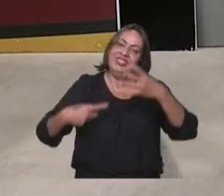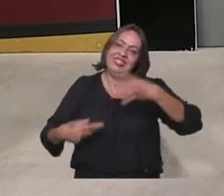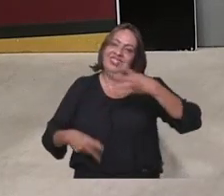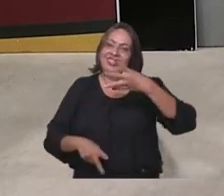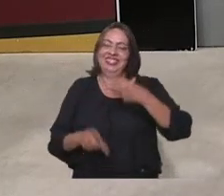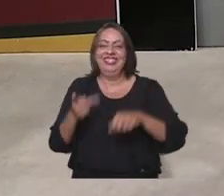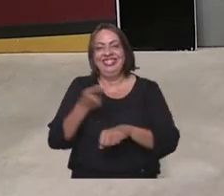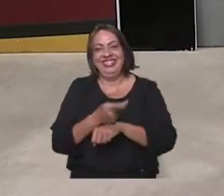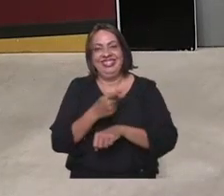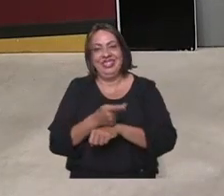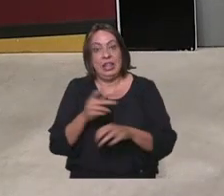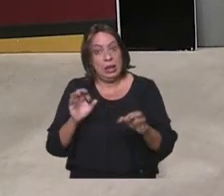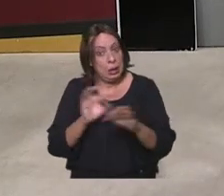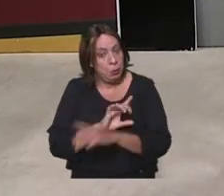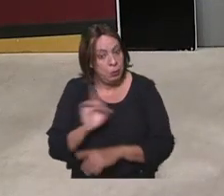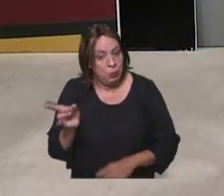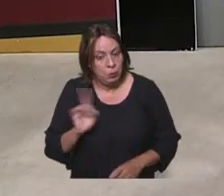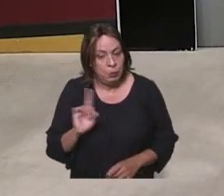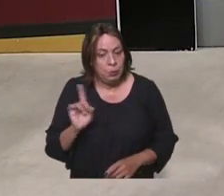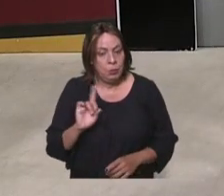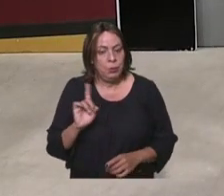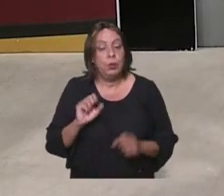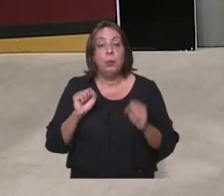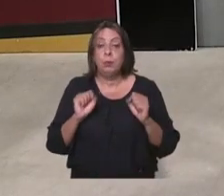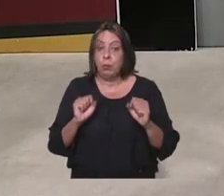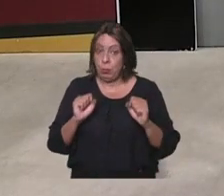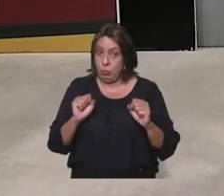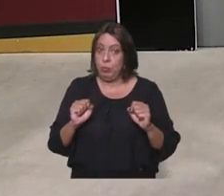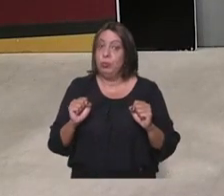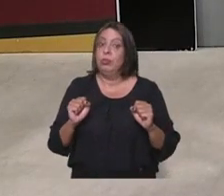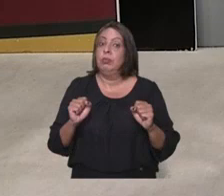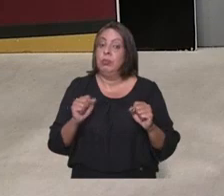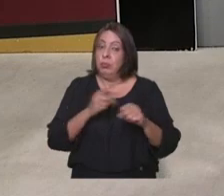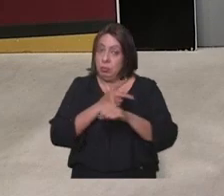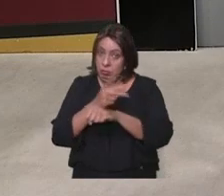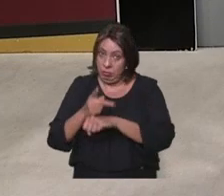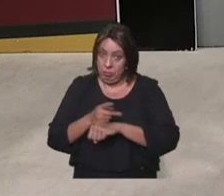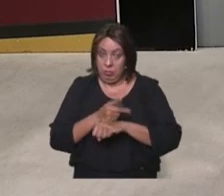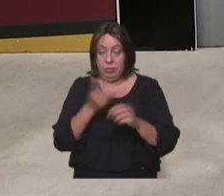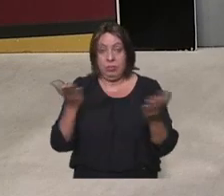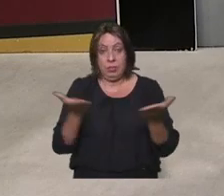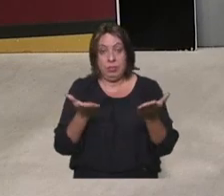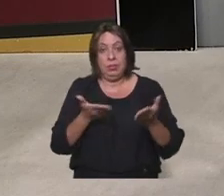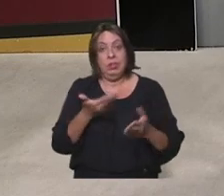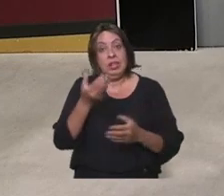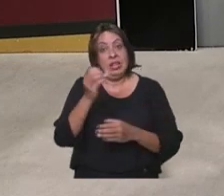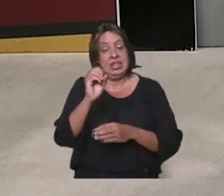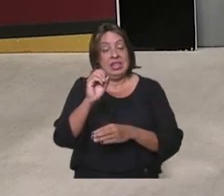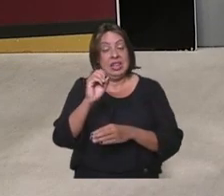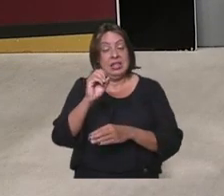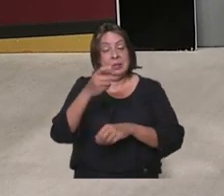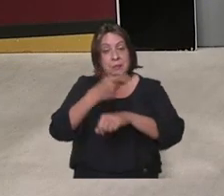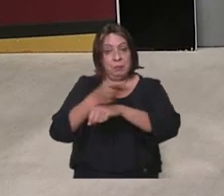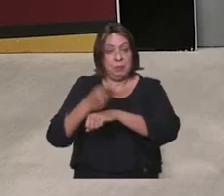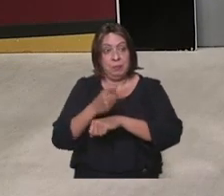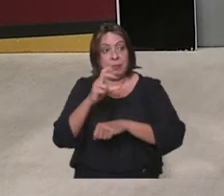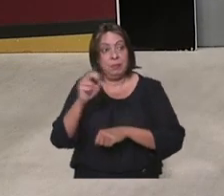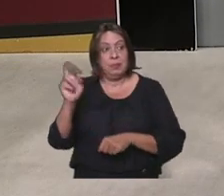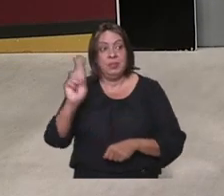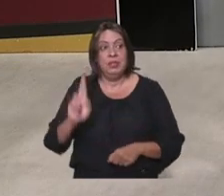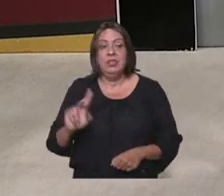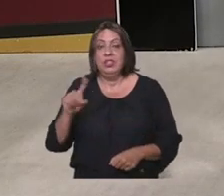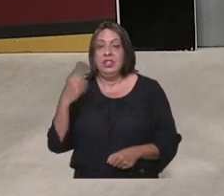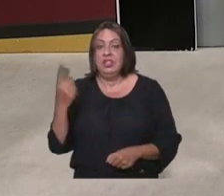prêmio. Mas não acabou, não. Você ainda pode levar o seu prêmio hoje, hein? E ainda agora? Temos 10 prêmios de R$500 no